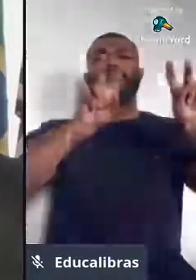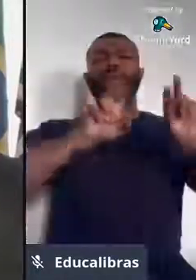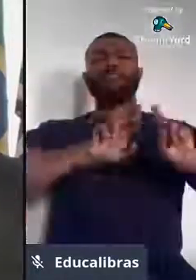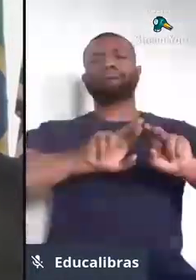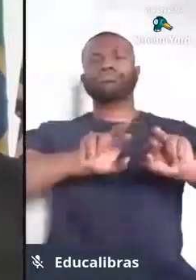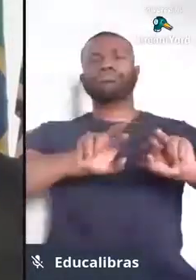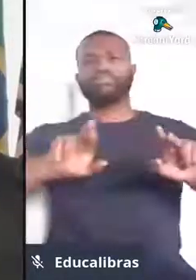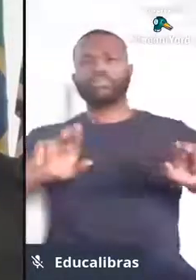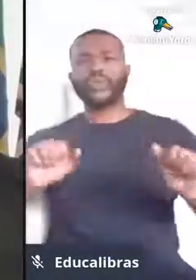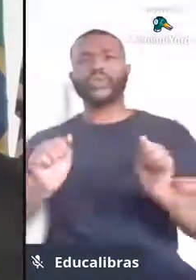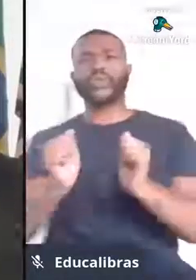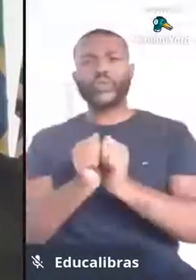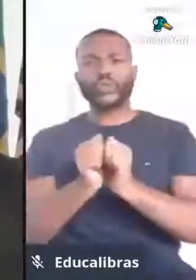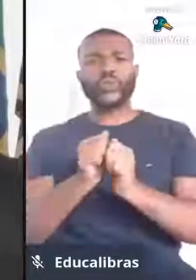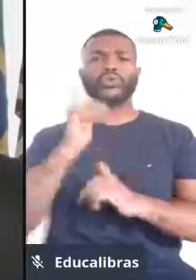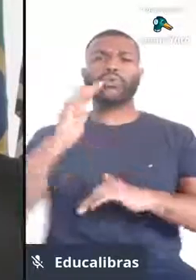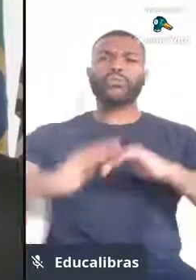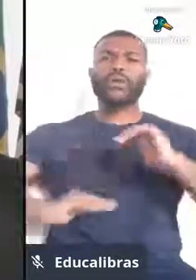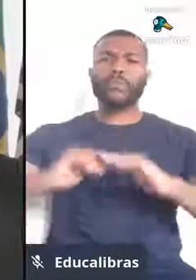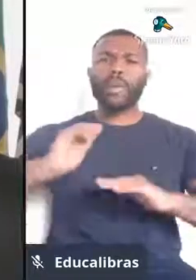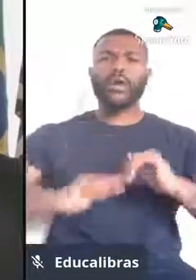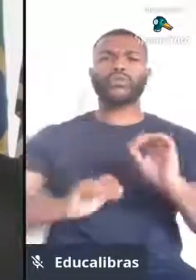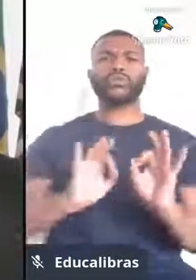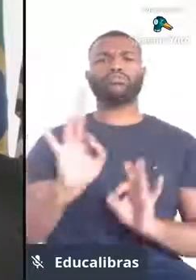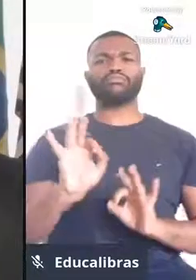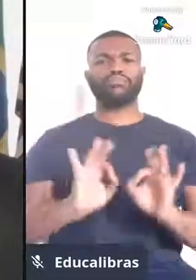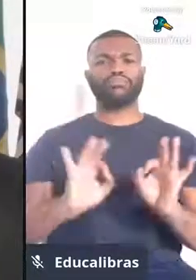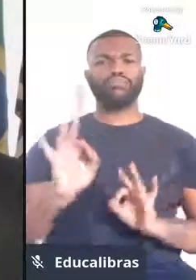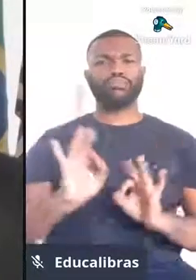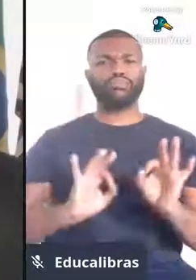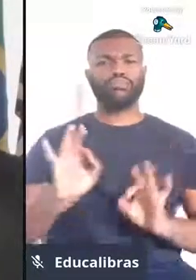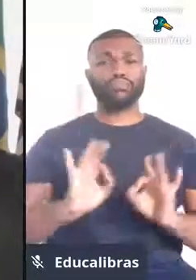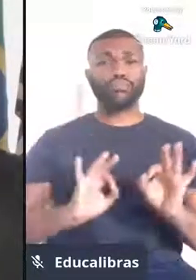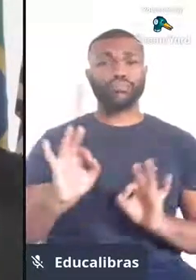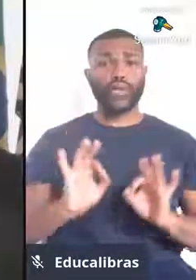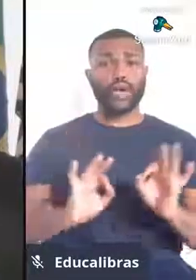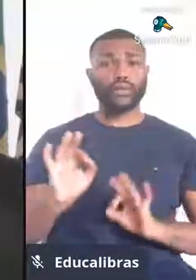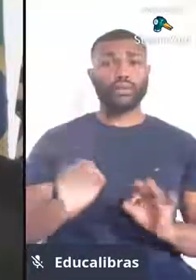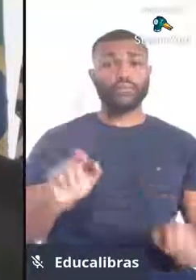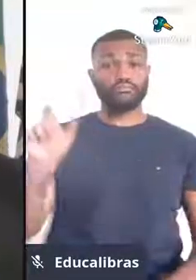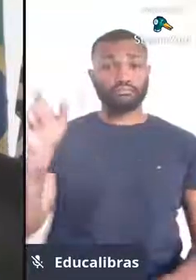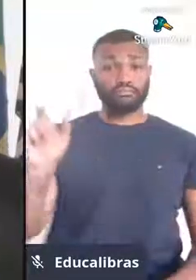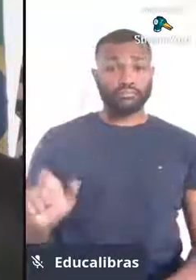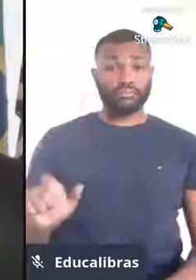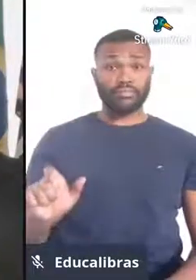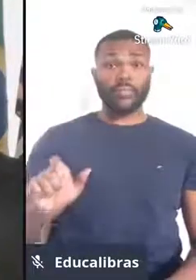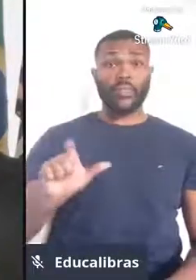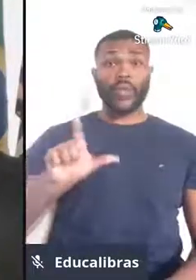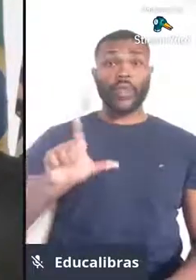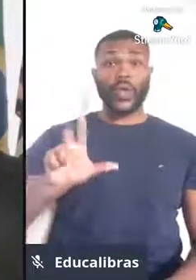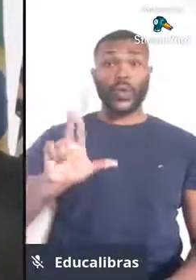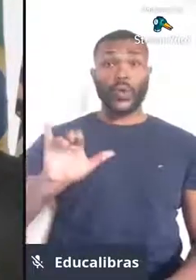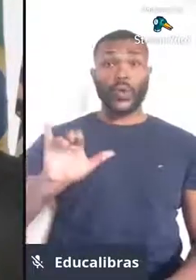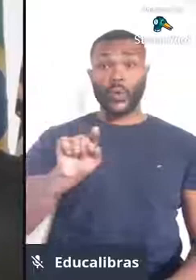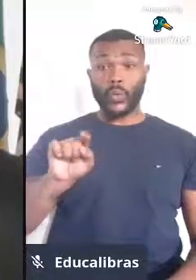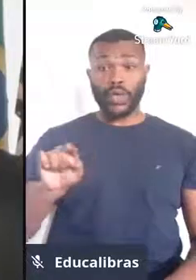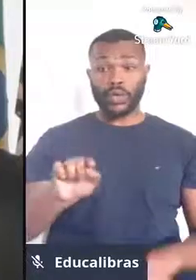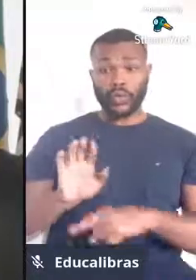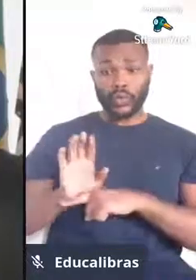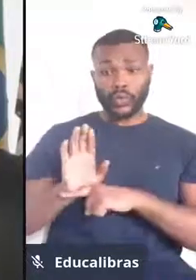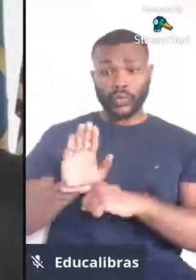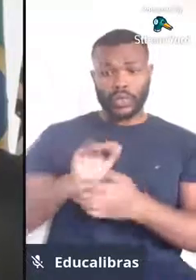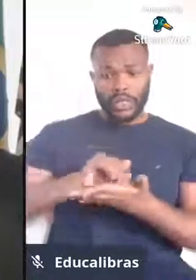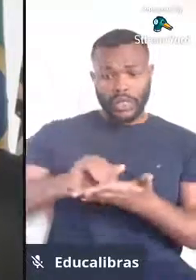e ações e projetos, uma figura que transformou a Secretaria de